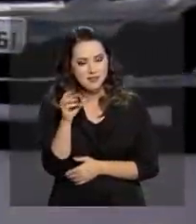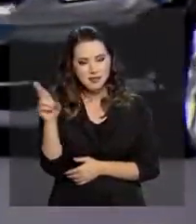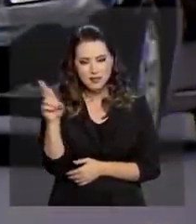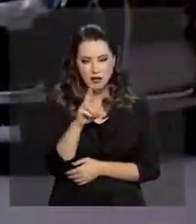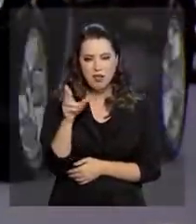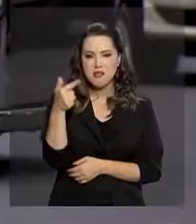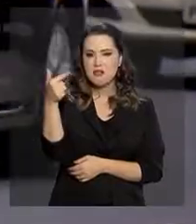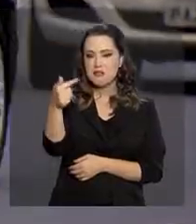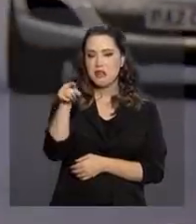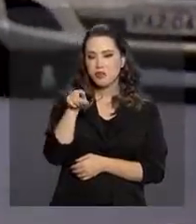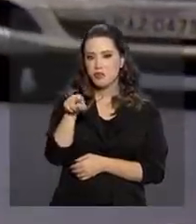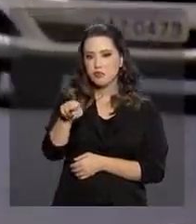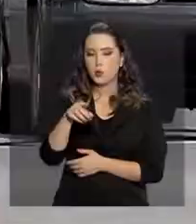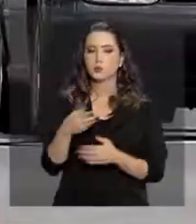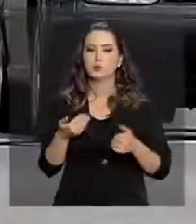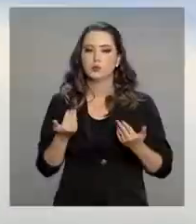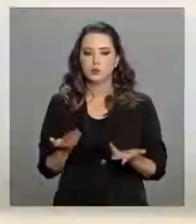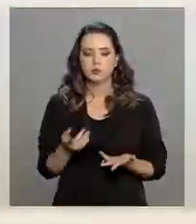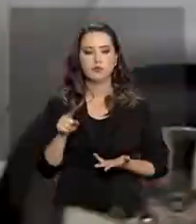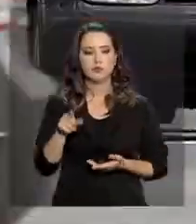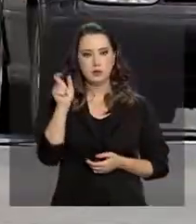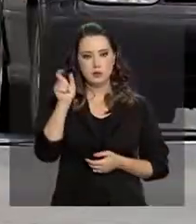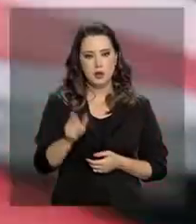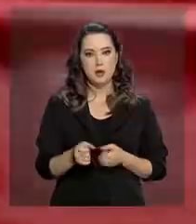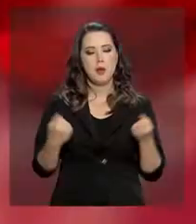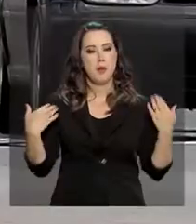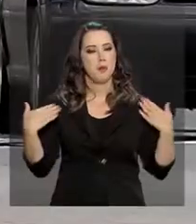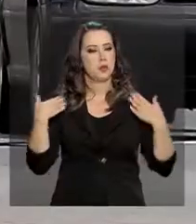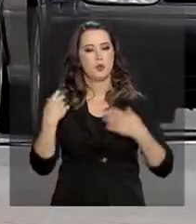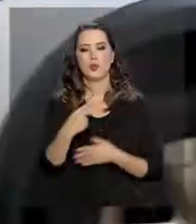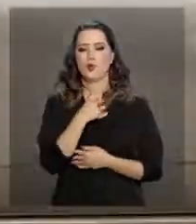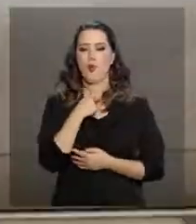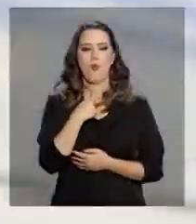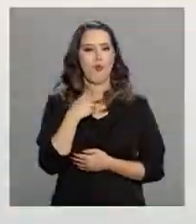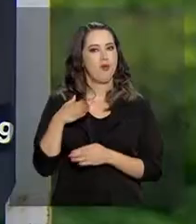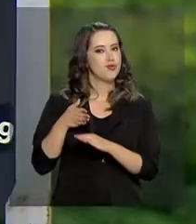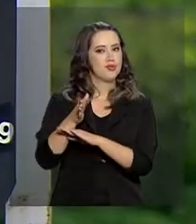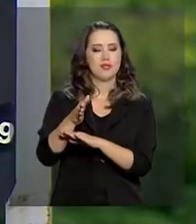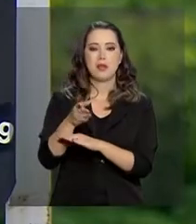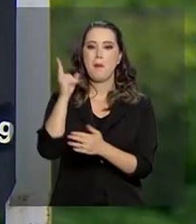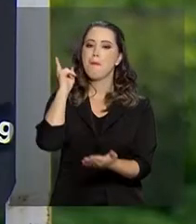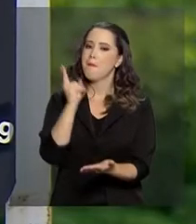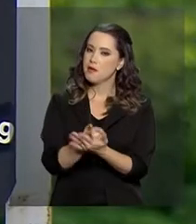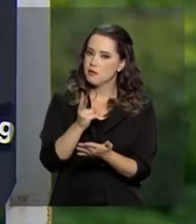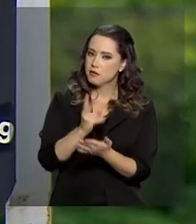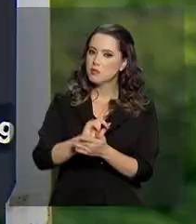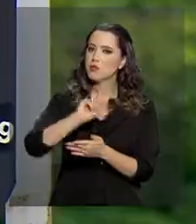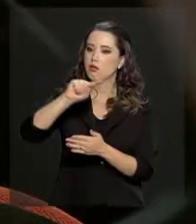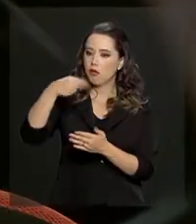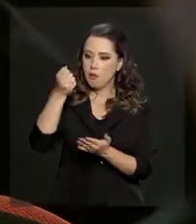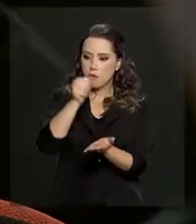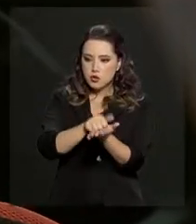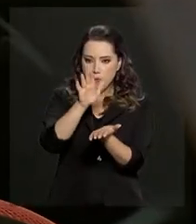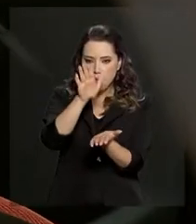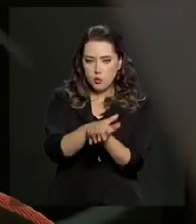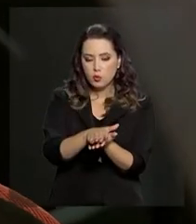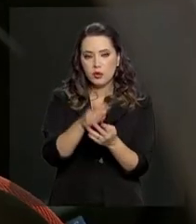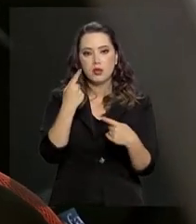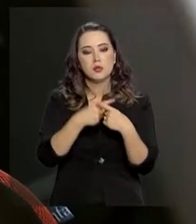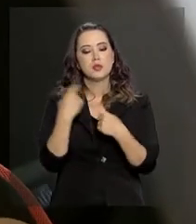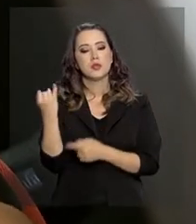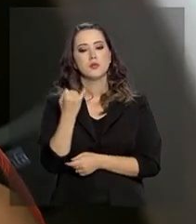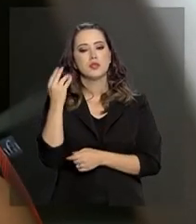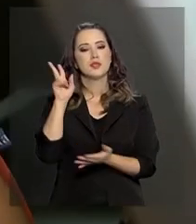sete pontos na carteira eo motorista não pode seguir viagem mesmo depois de autuado porque o que importa